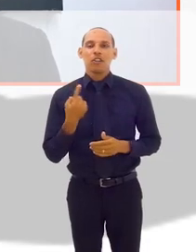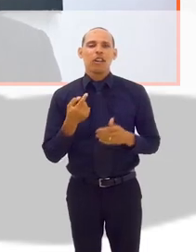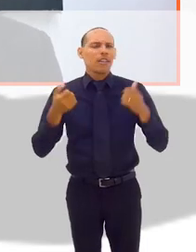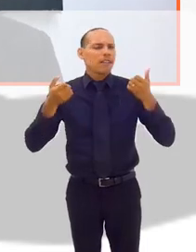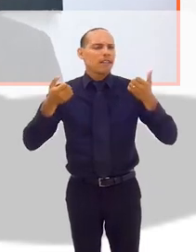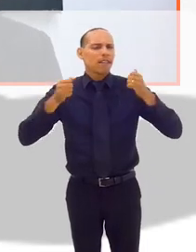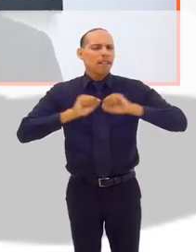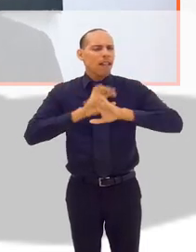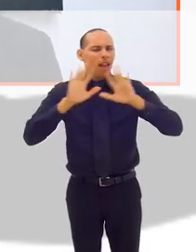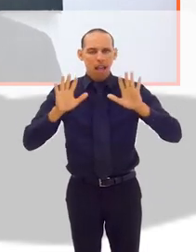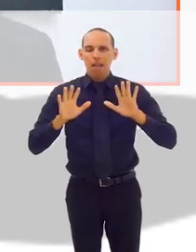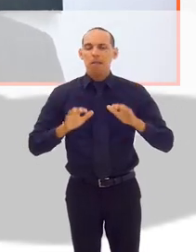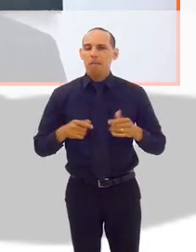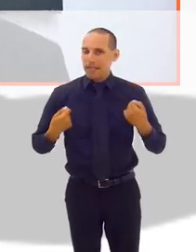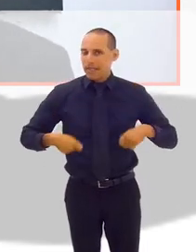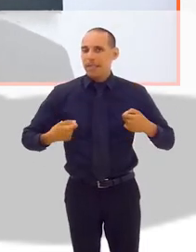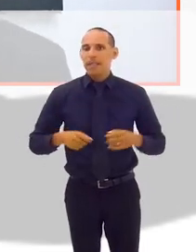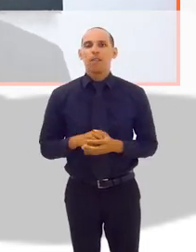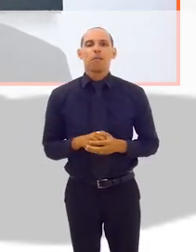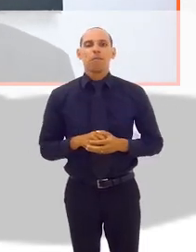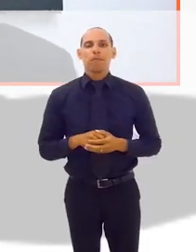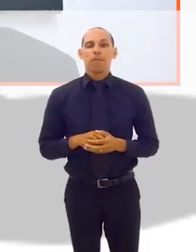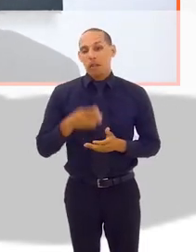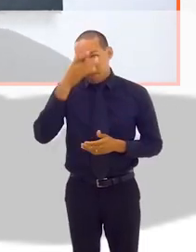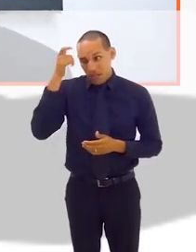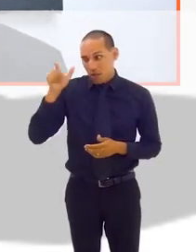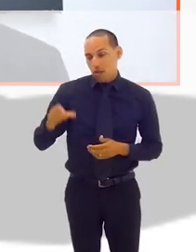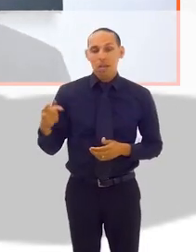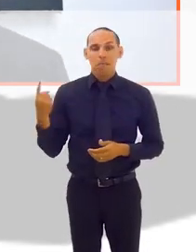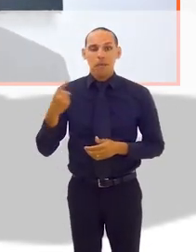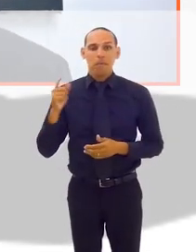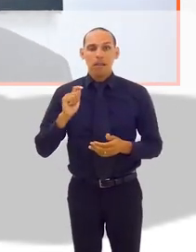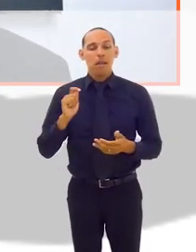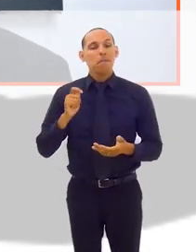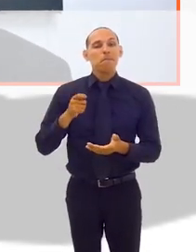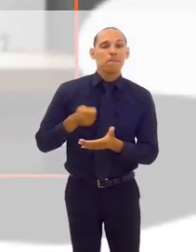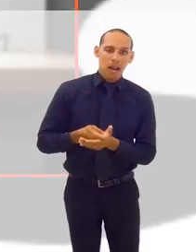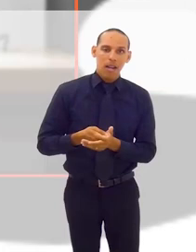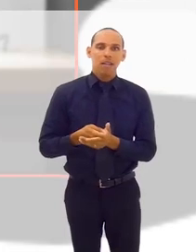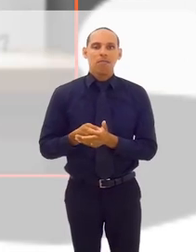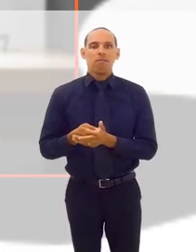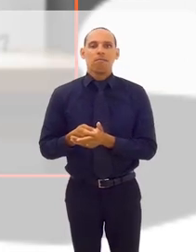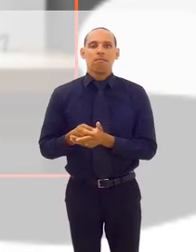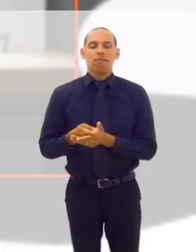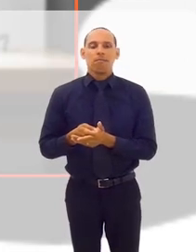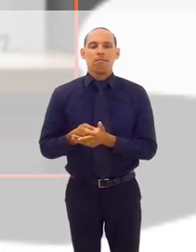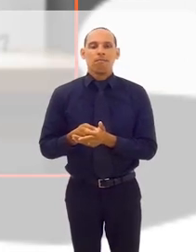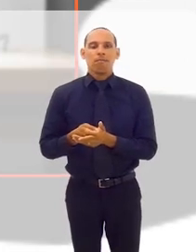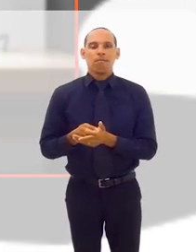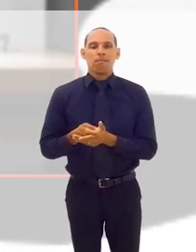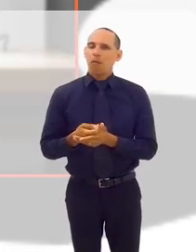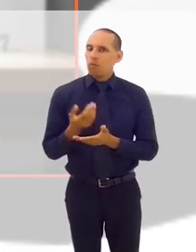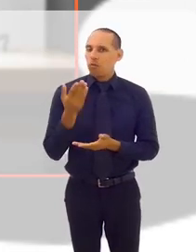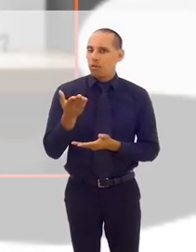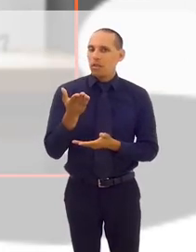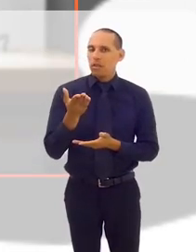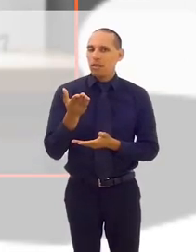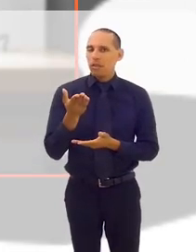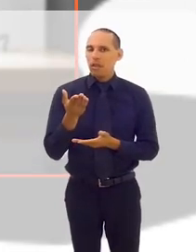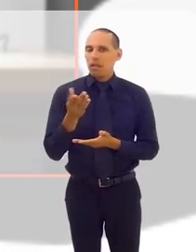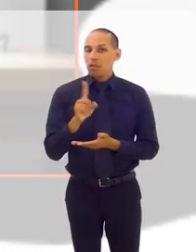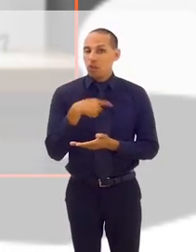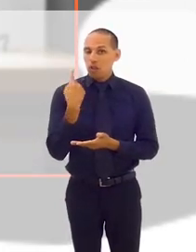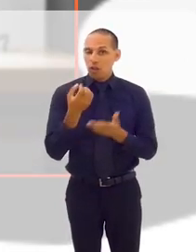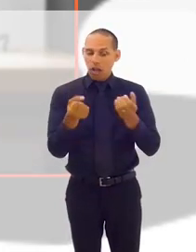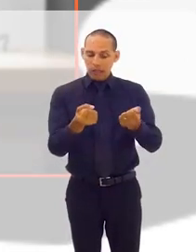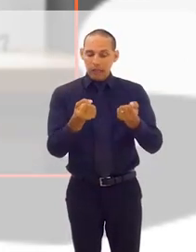gente deixar muito clara. É. Todo pioneiro, ele paga um preço. Então, você está trazendo